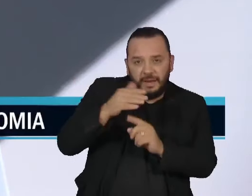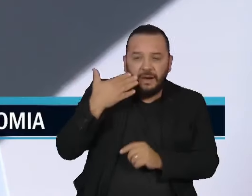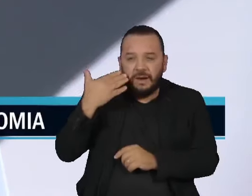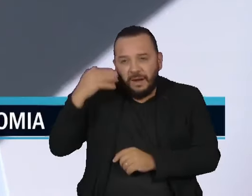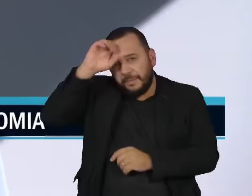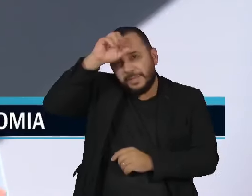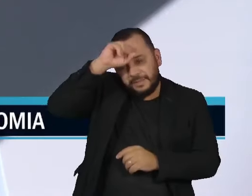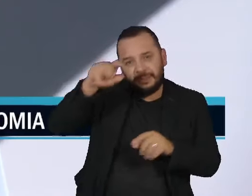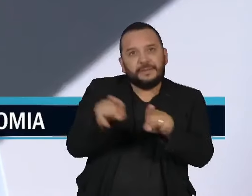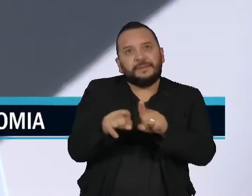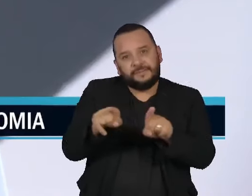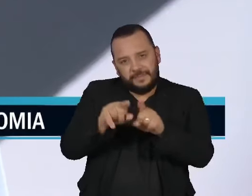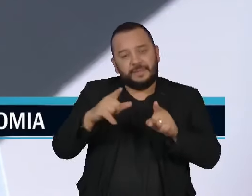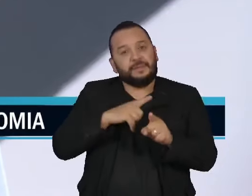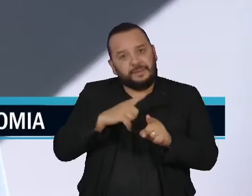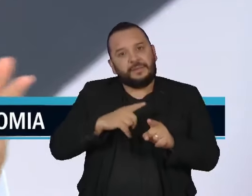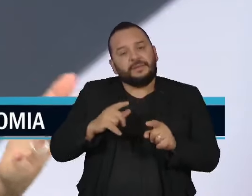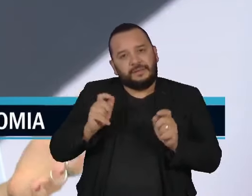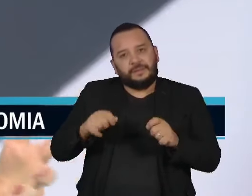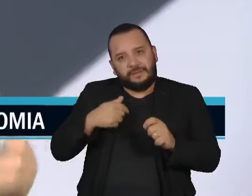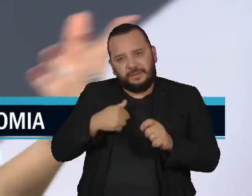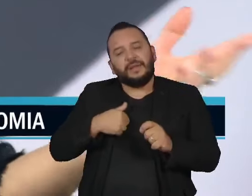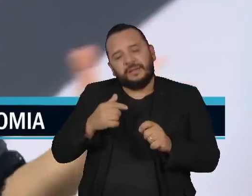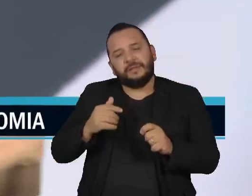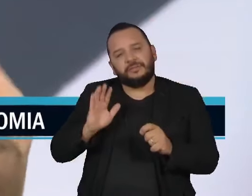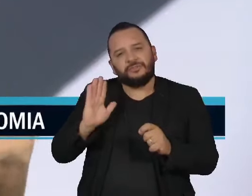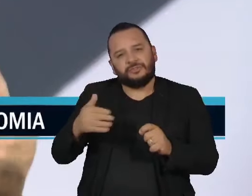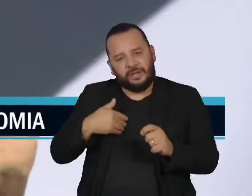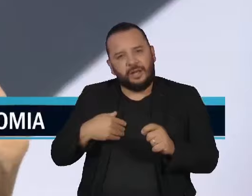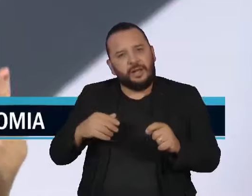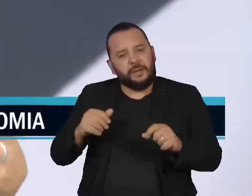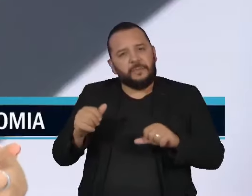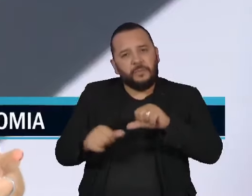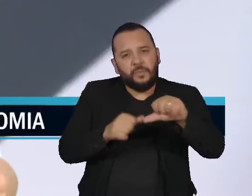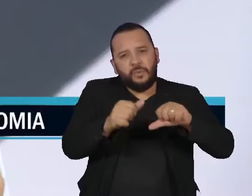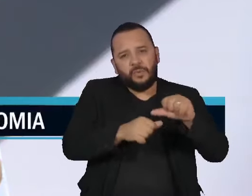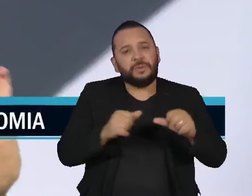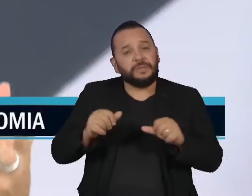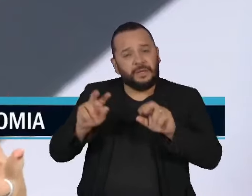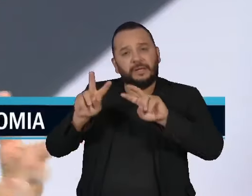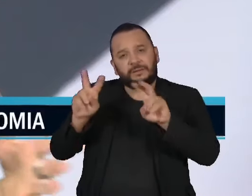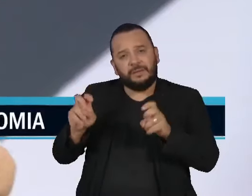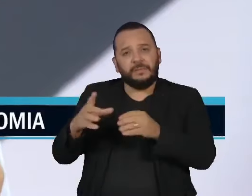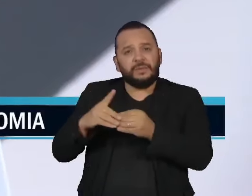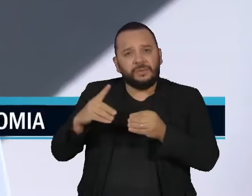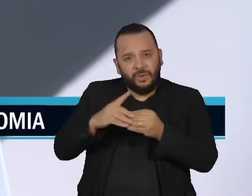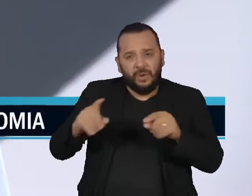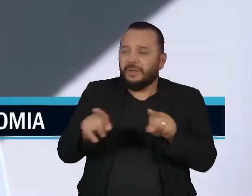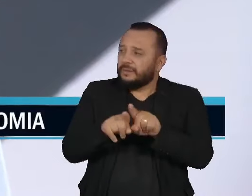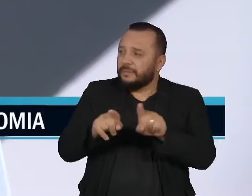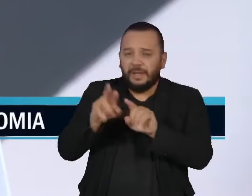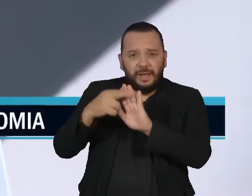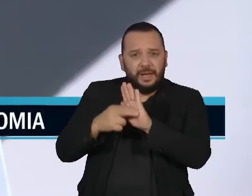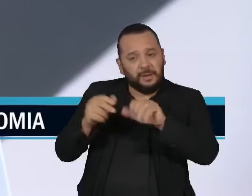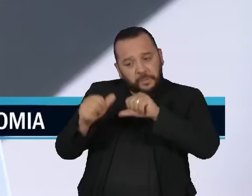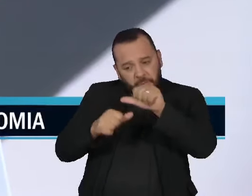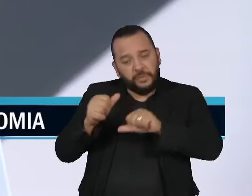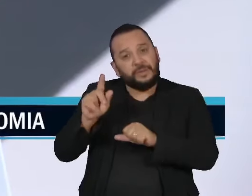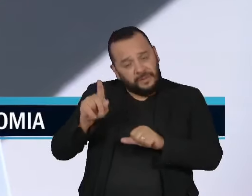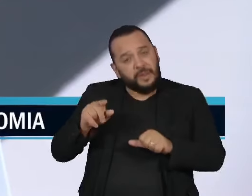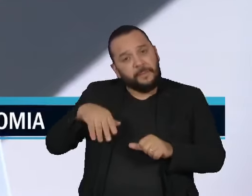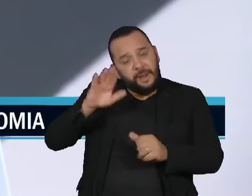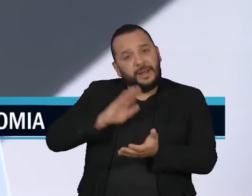maior suscetibilidade às questões de câmbio também. Varia muito mais. Mudam também normas internacionalmente. Então, ele é mais custoso. Falar de pequenas e médias empresas num